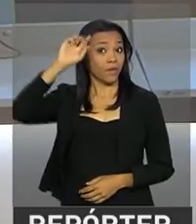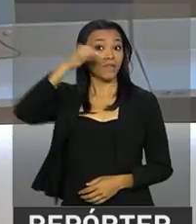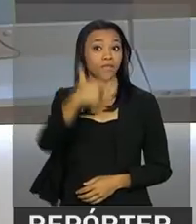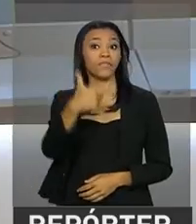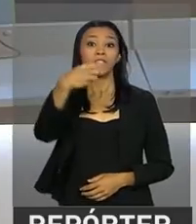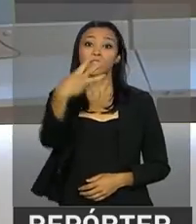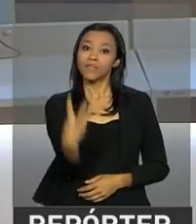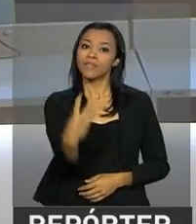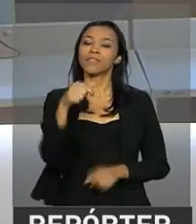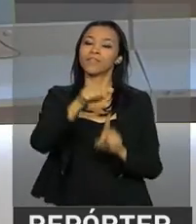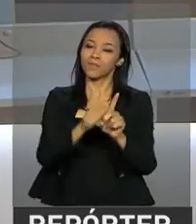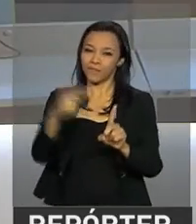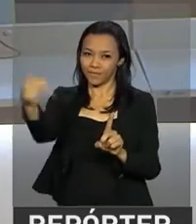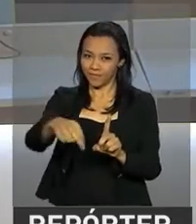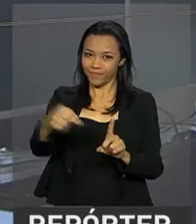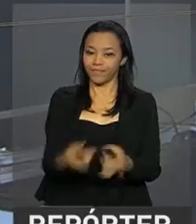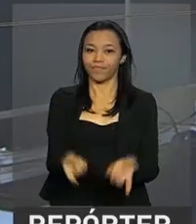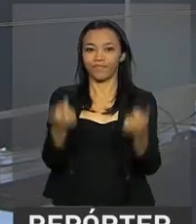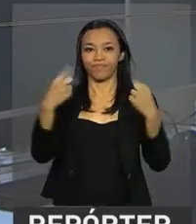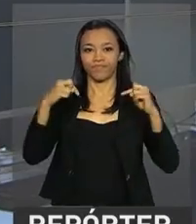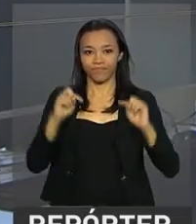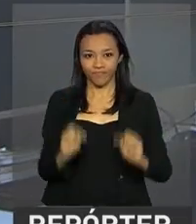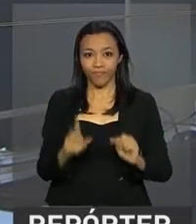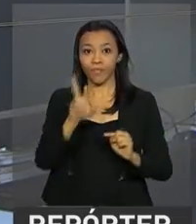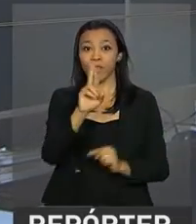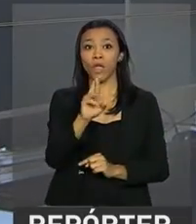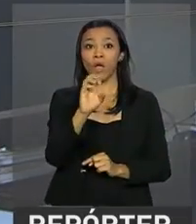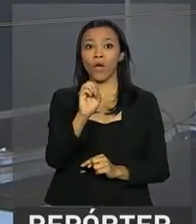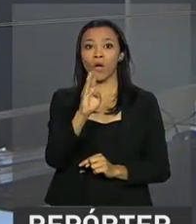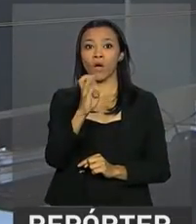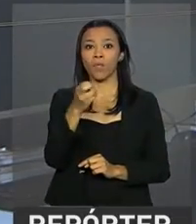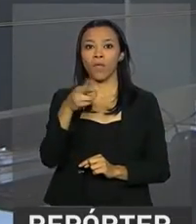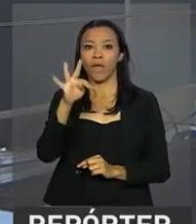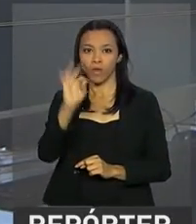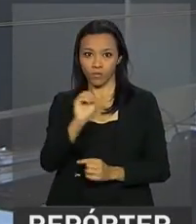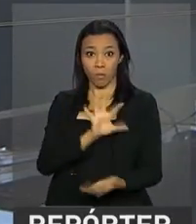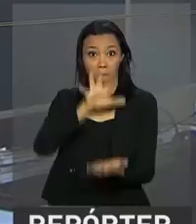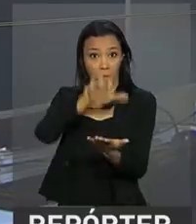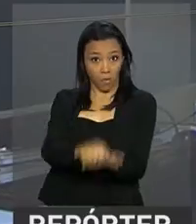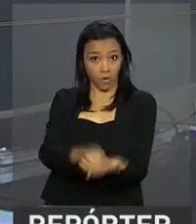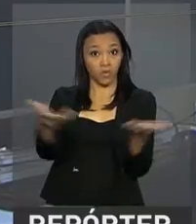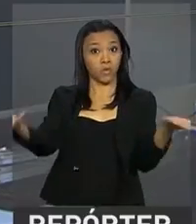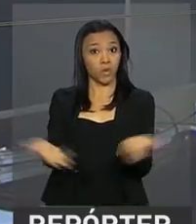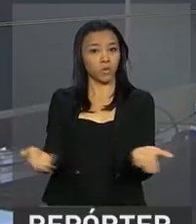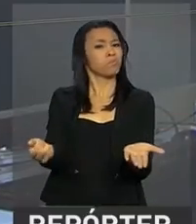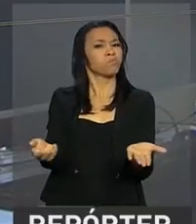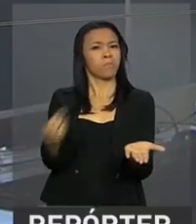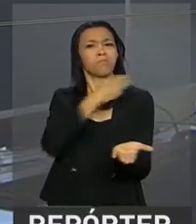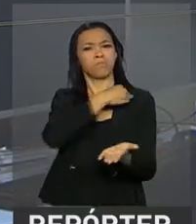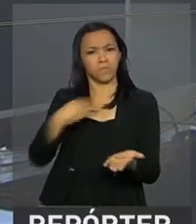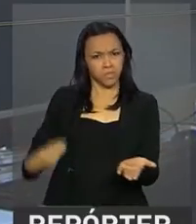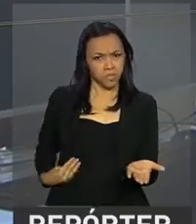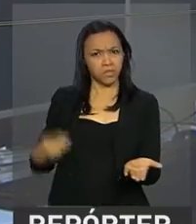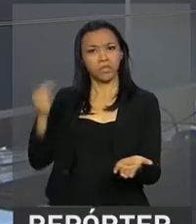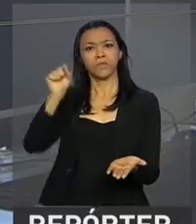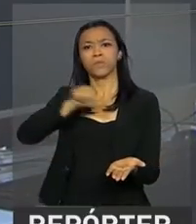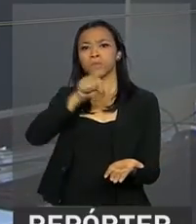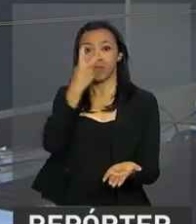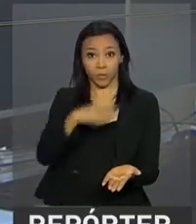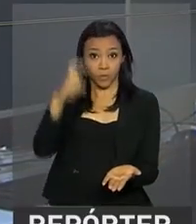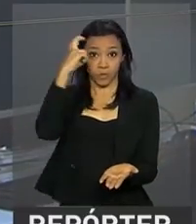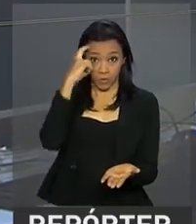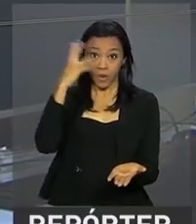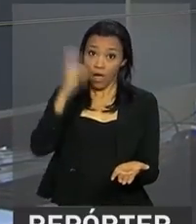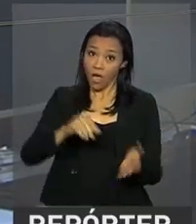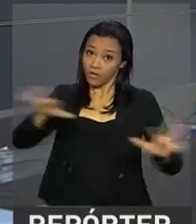quarta-feira, 23 de novembro. Roberto Freire toma posse hoje como ministro da Cultura. A cerimônia será no Palácio do